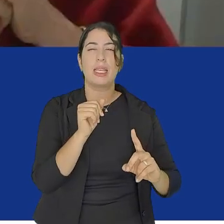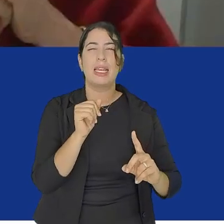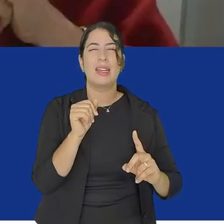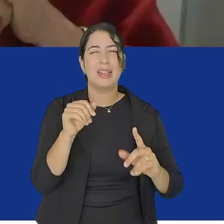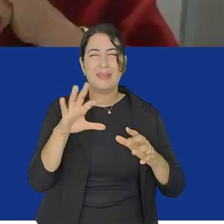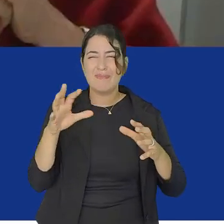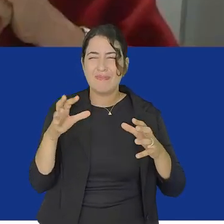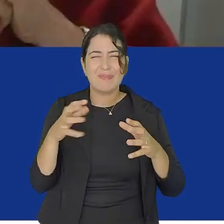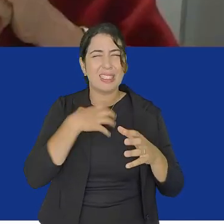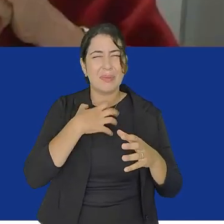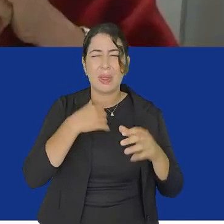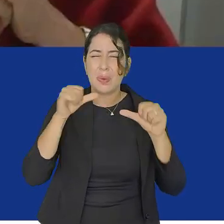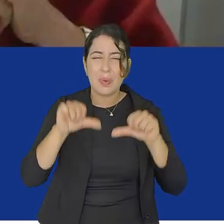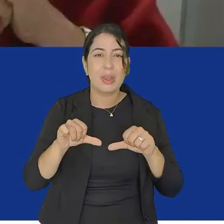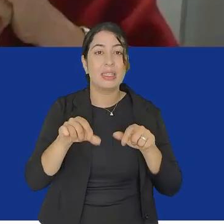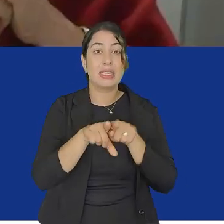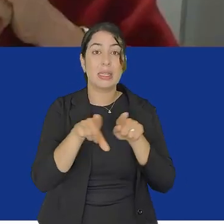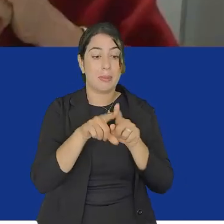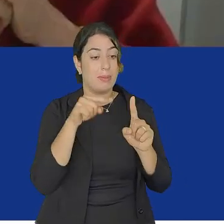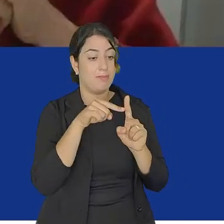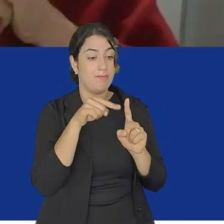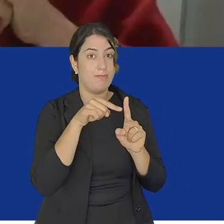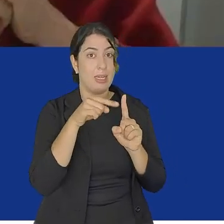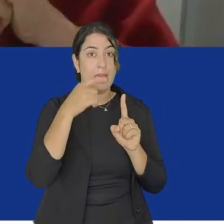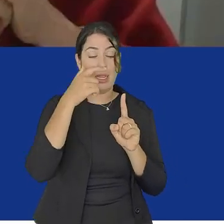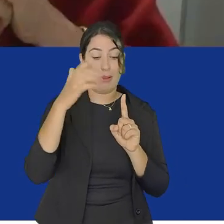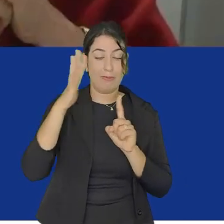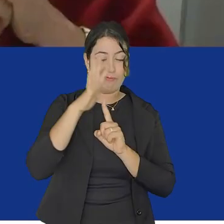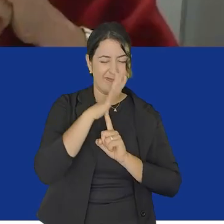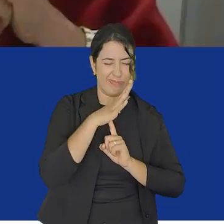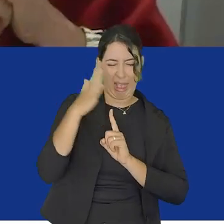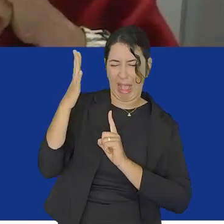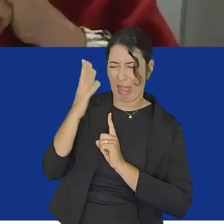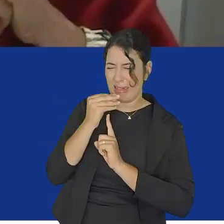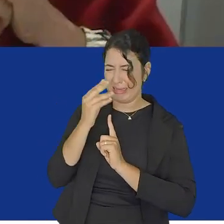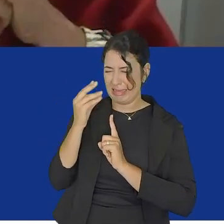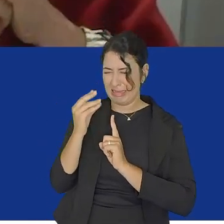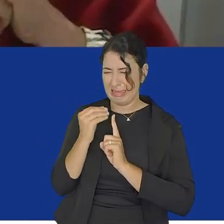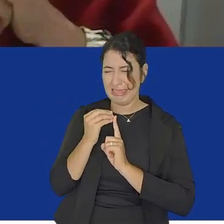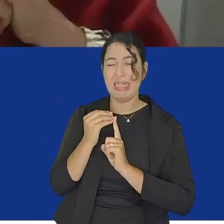vai estar se sentindo seguro naquele lugar, ou ter os danos